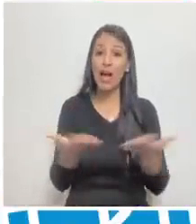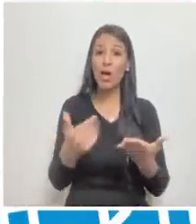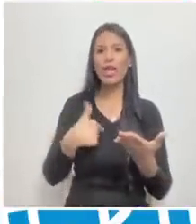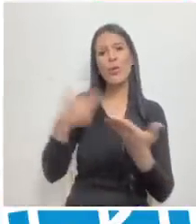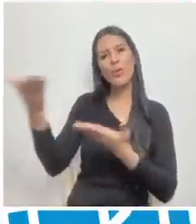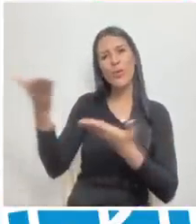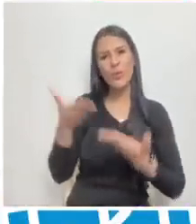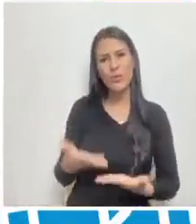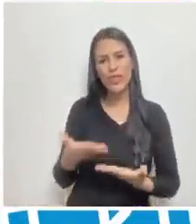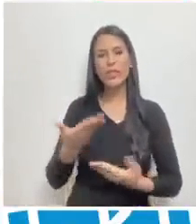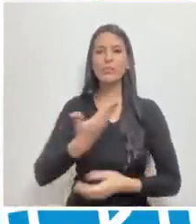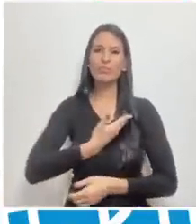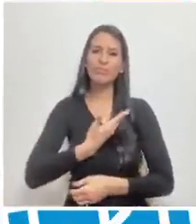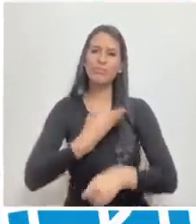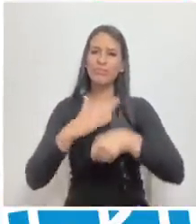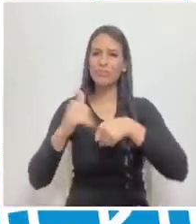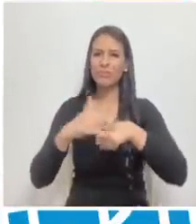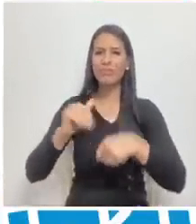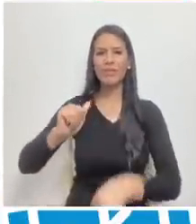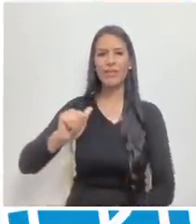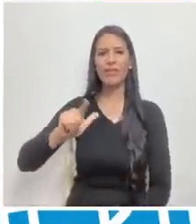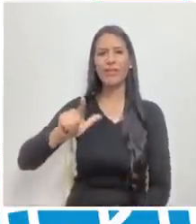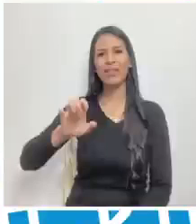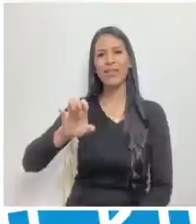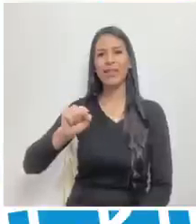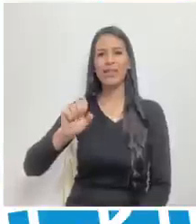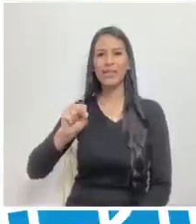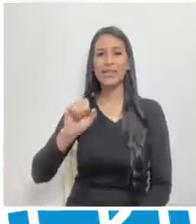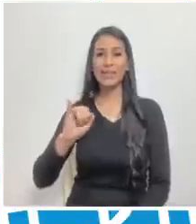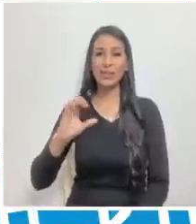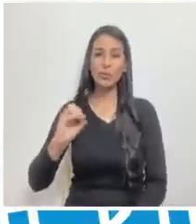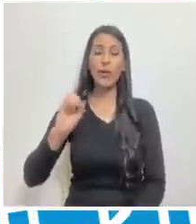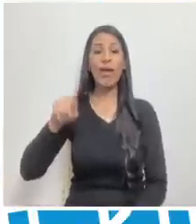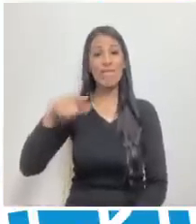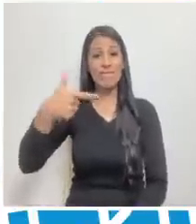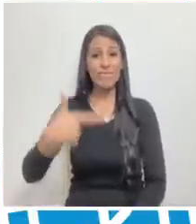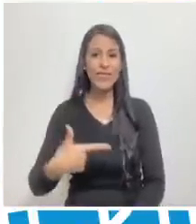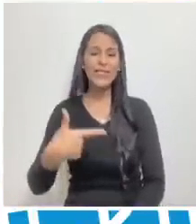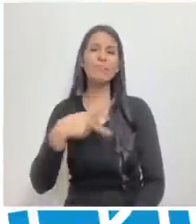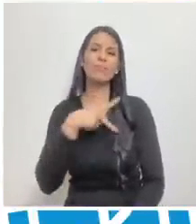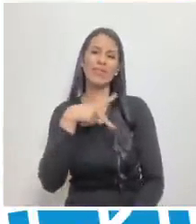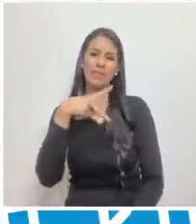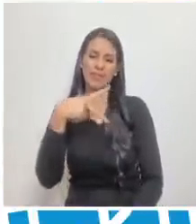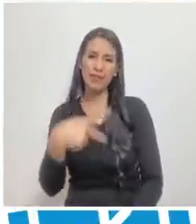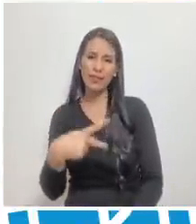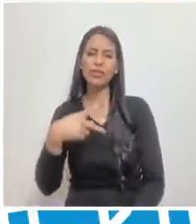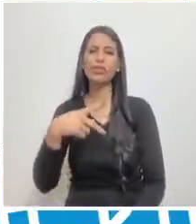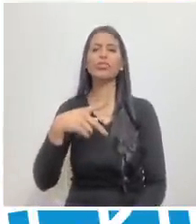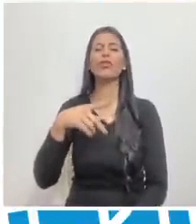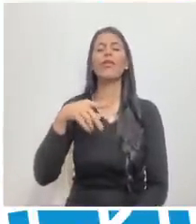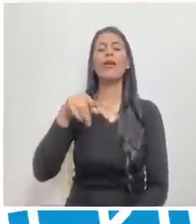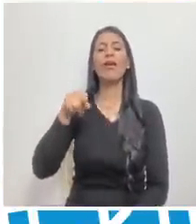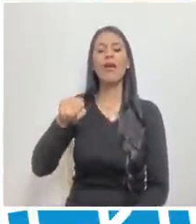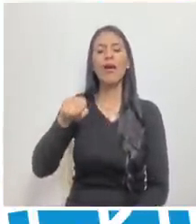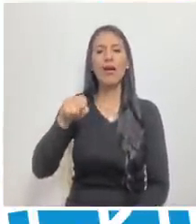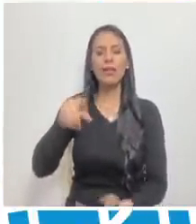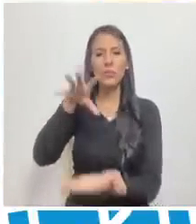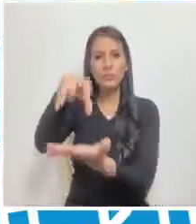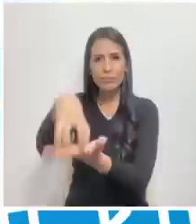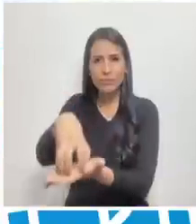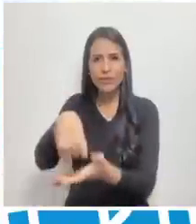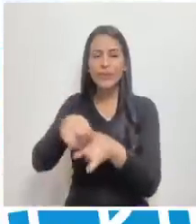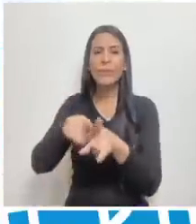amigo Alessio Costa Lima, vice-presidente da Undime, também ex-conselheiro do Conselho Nacional e